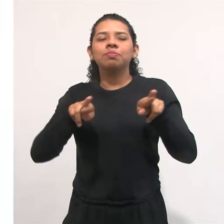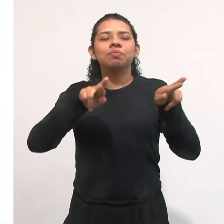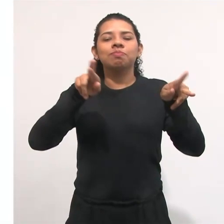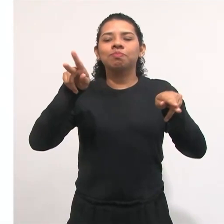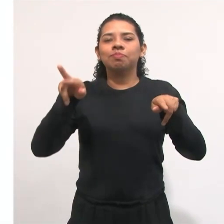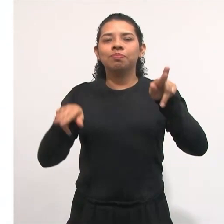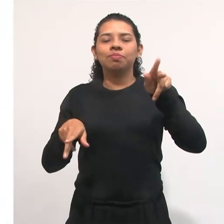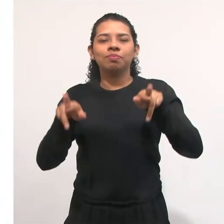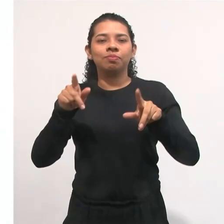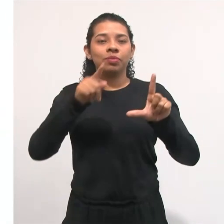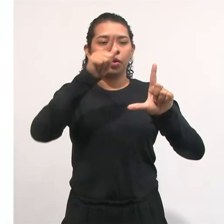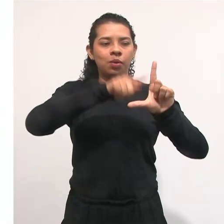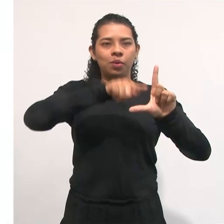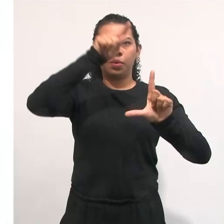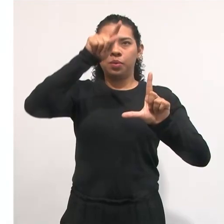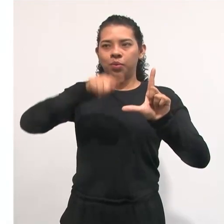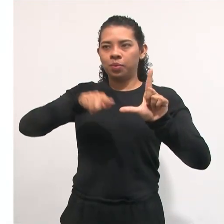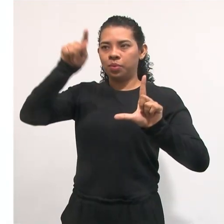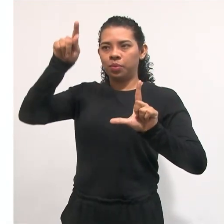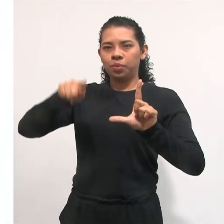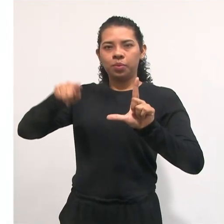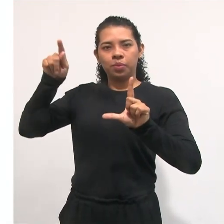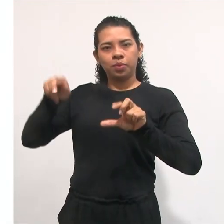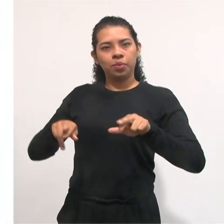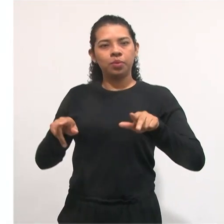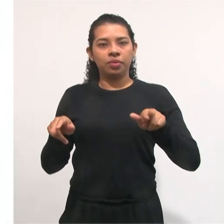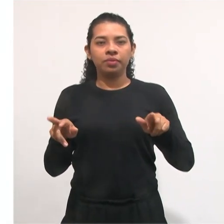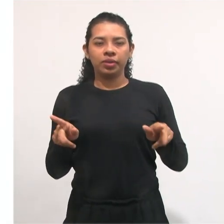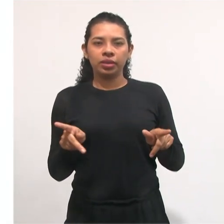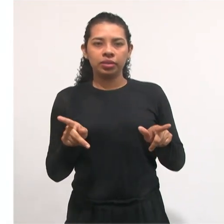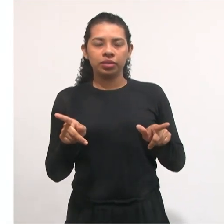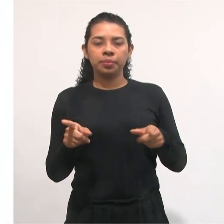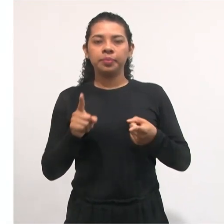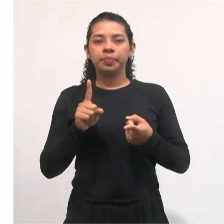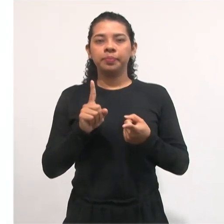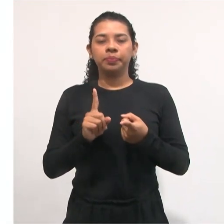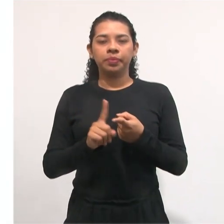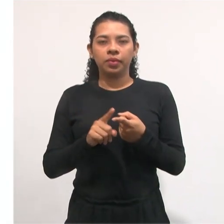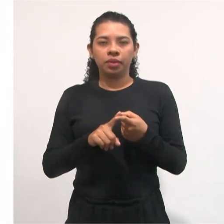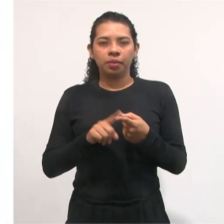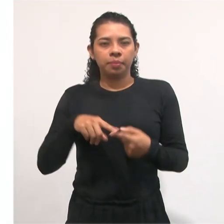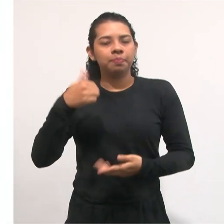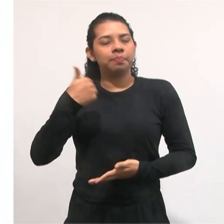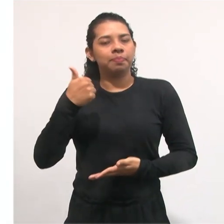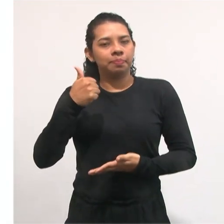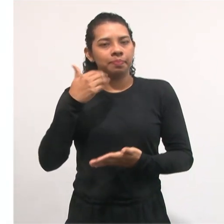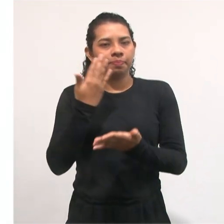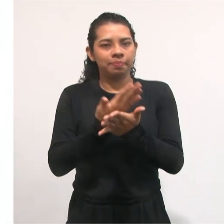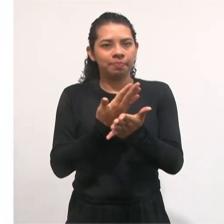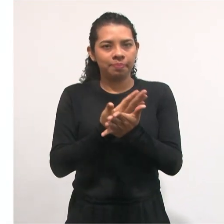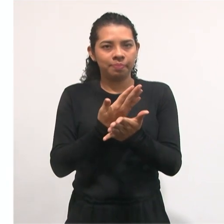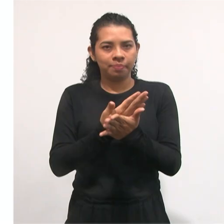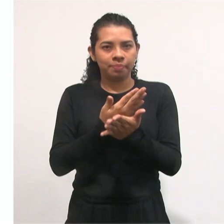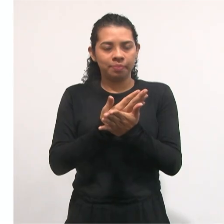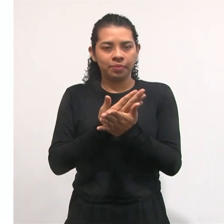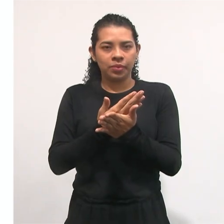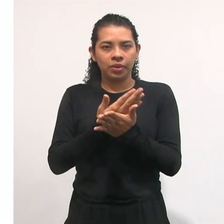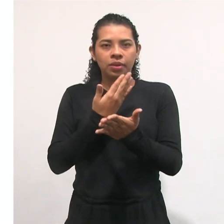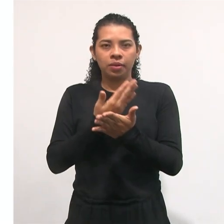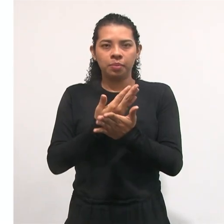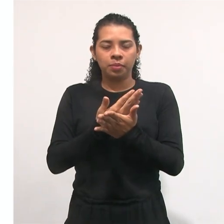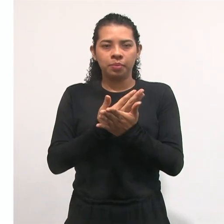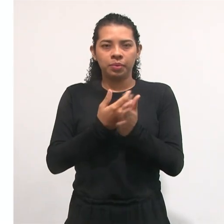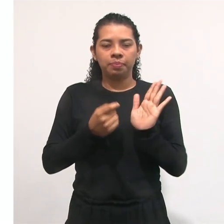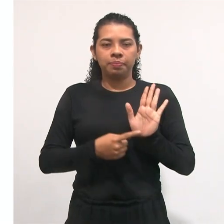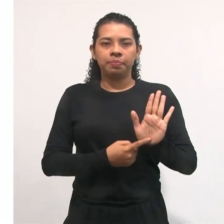tipos de gráficos. E nessa primeira aula a gente colocou uma questão que vai